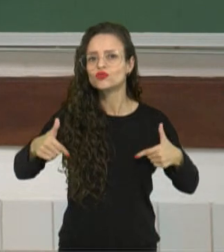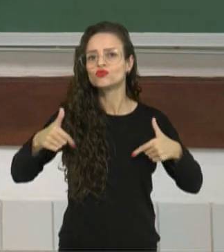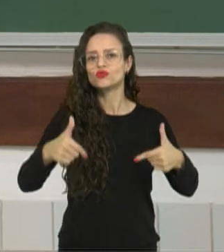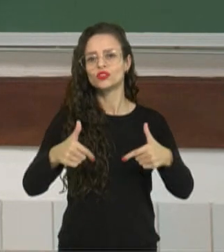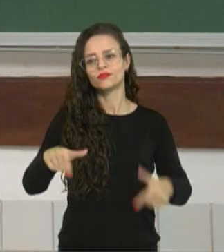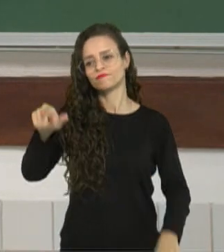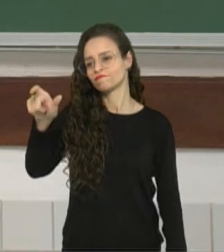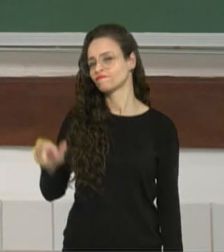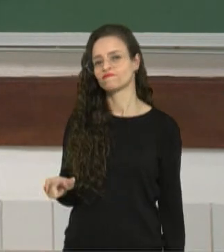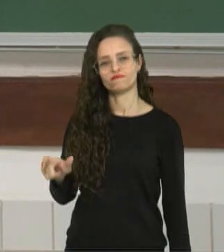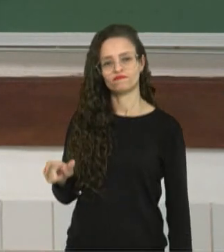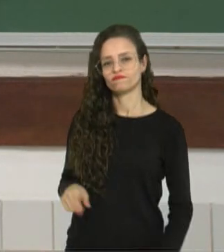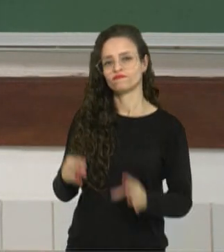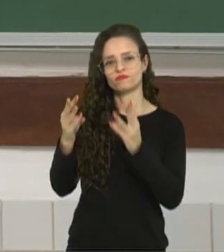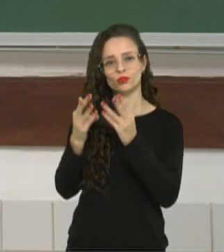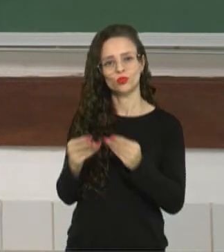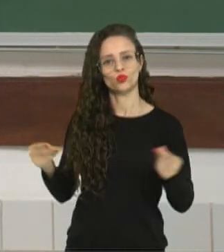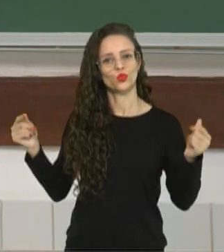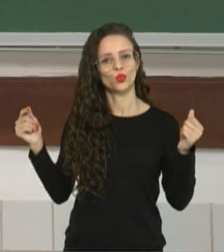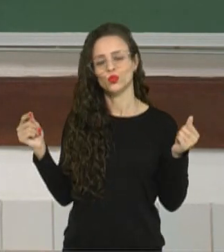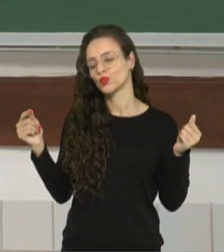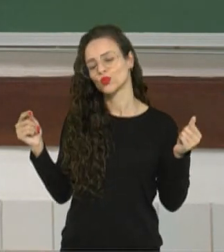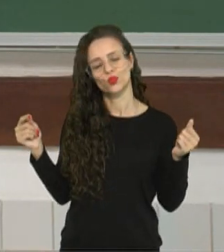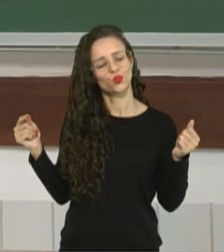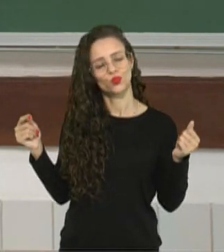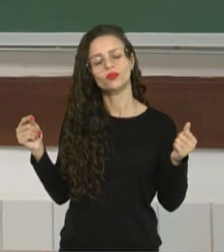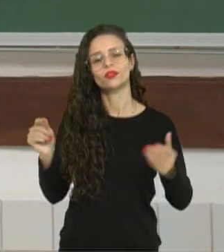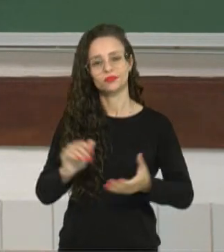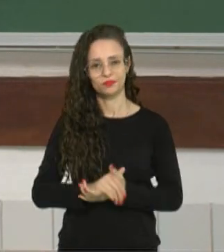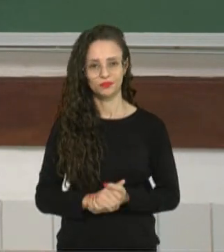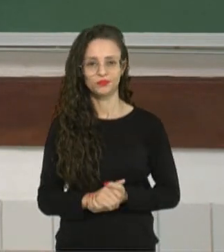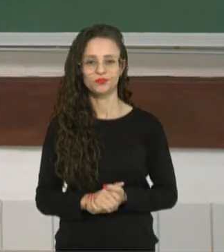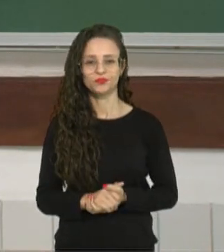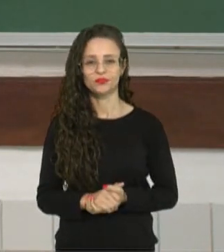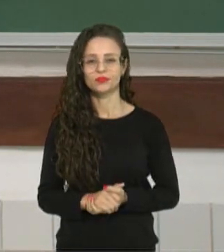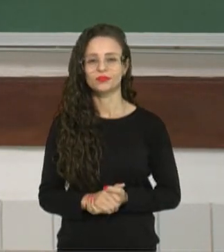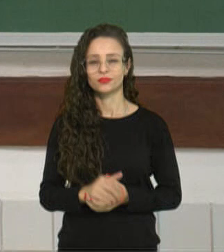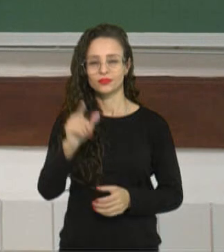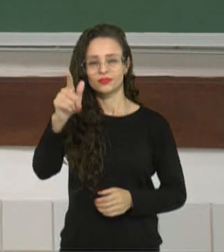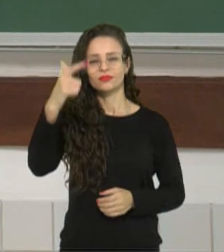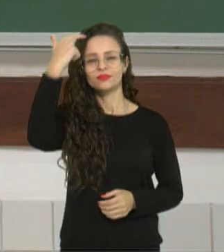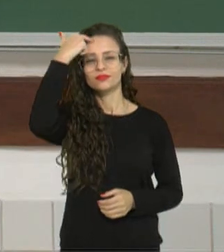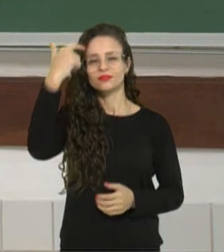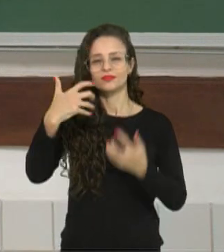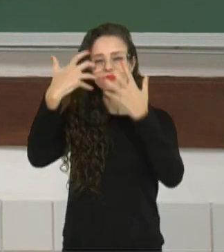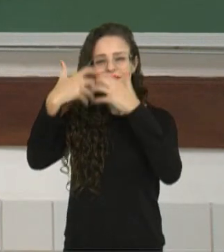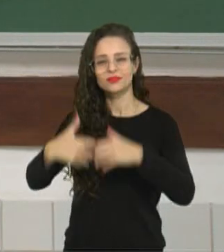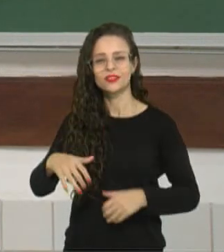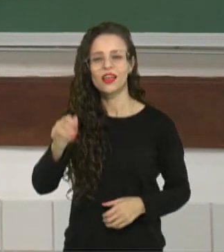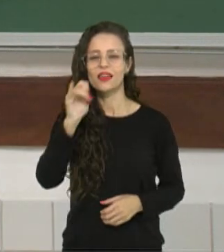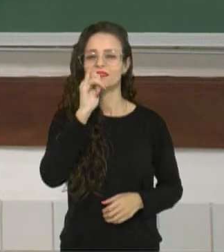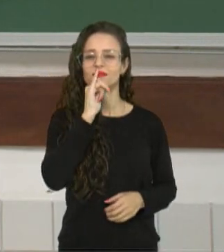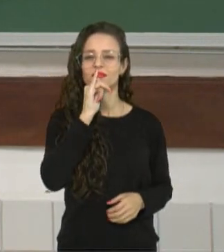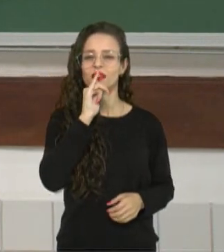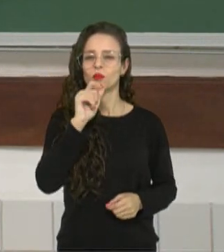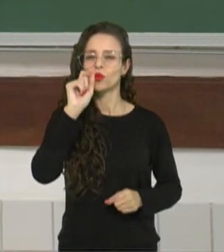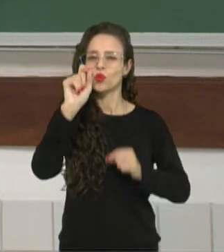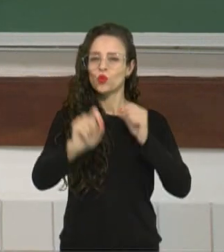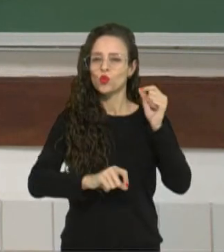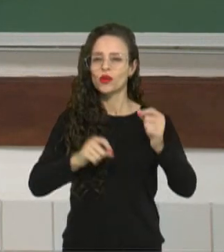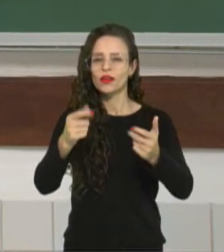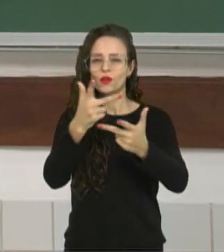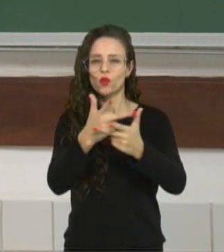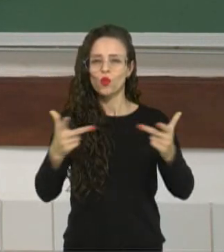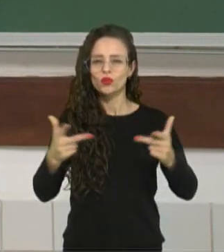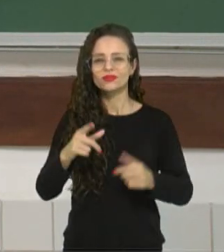como indivíduo, ele desaparece, ele some. Pensa, por exemplo, nessas noções que a gente